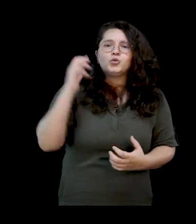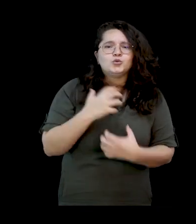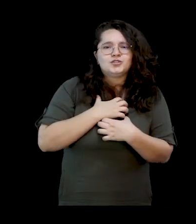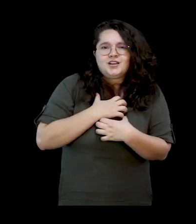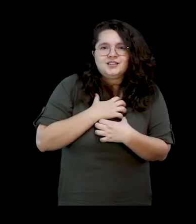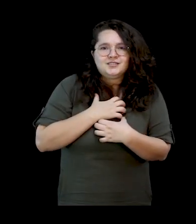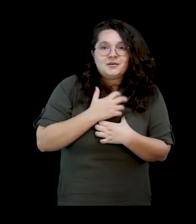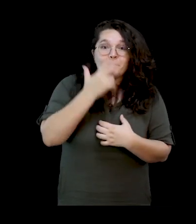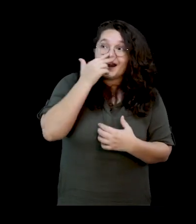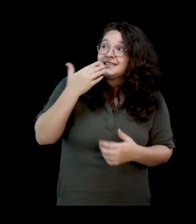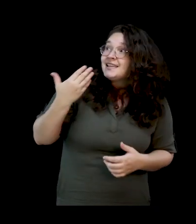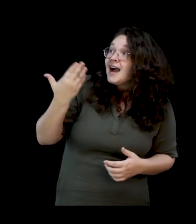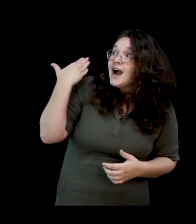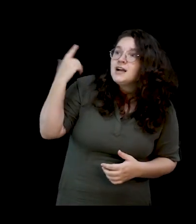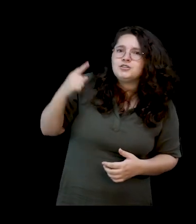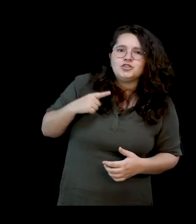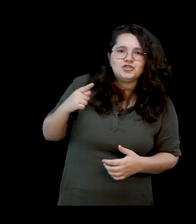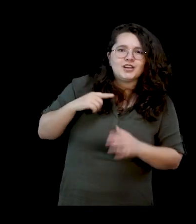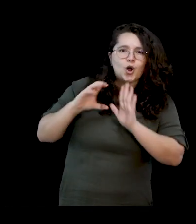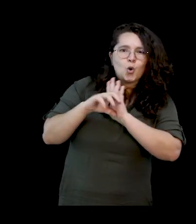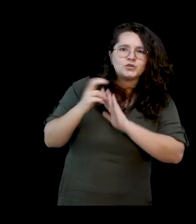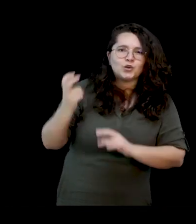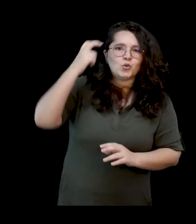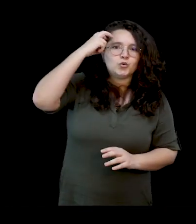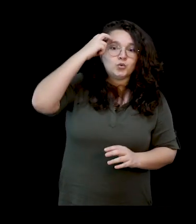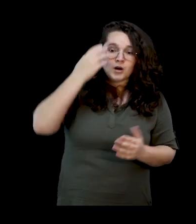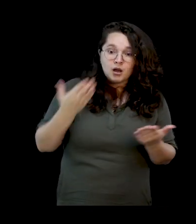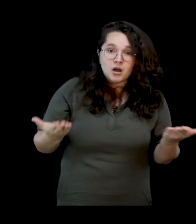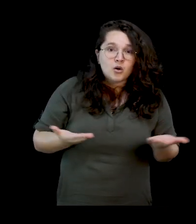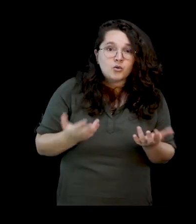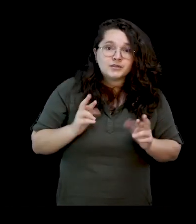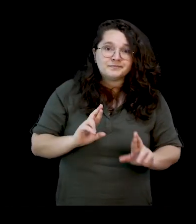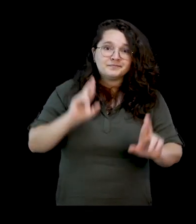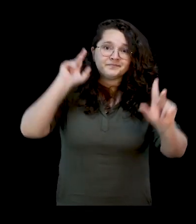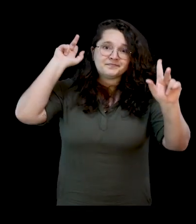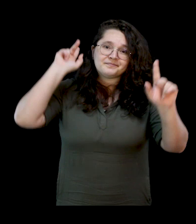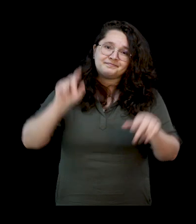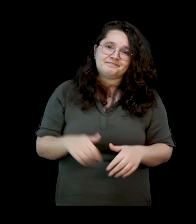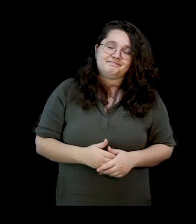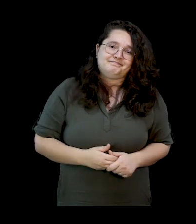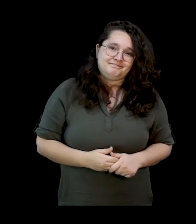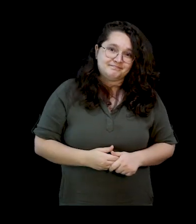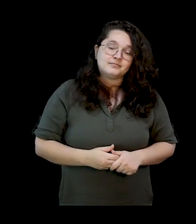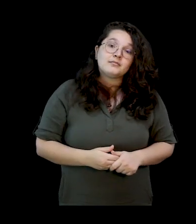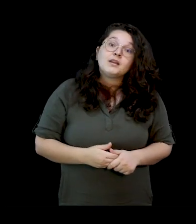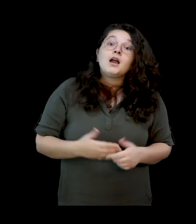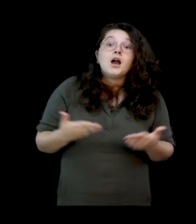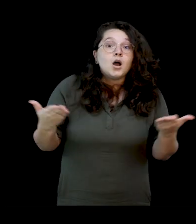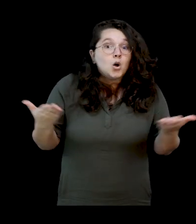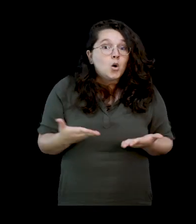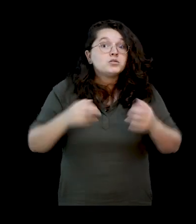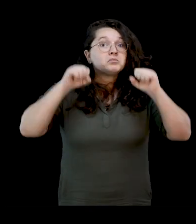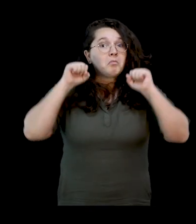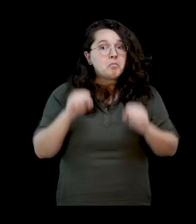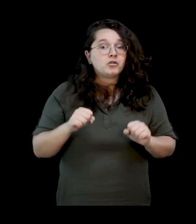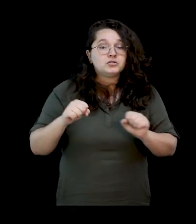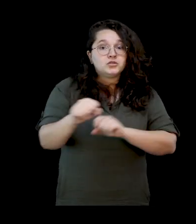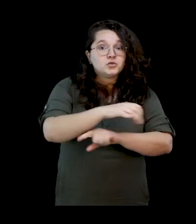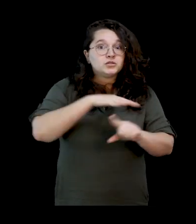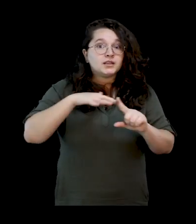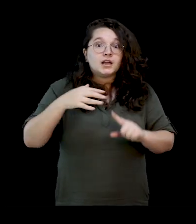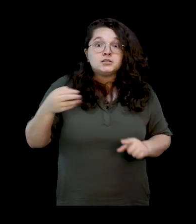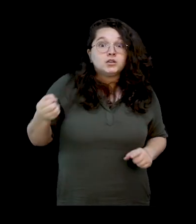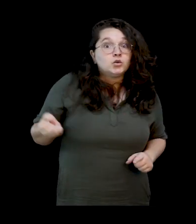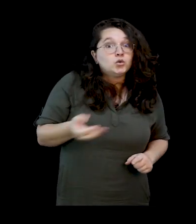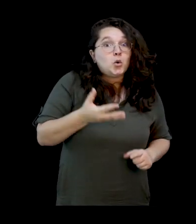ver com aquilo que anteriormente se chamou cultura. Não é? Esta pode até ser, Manuel, a nova realidade